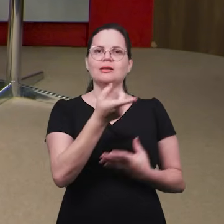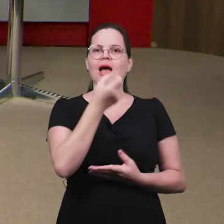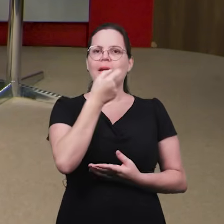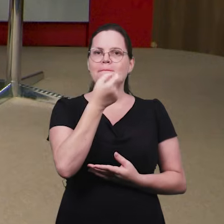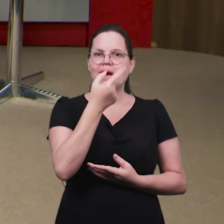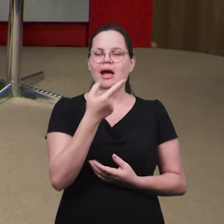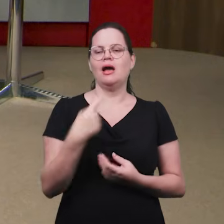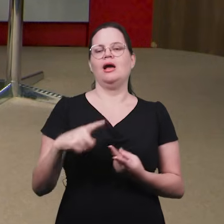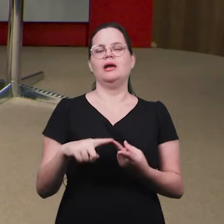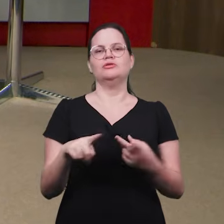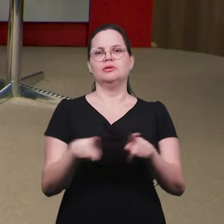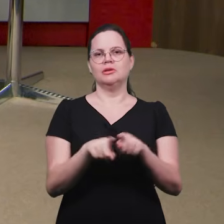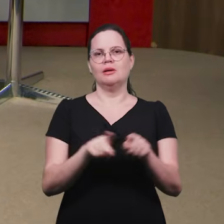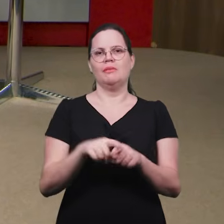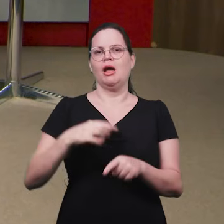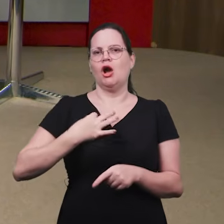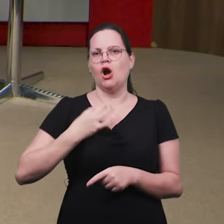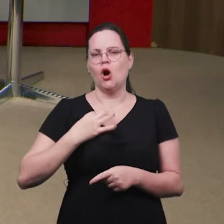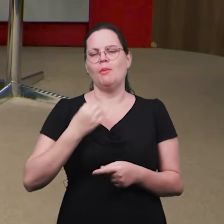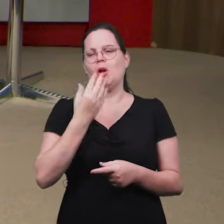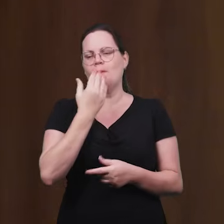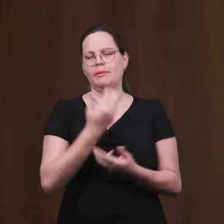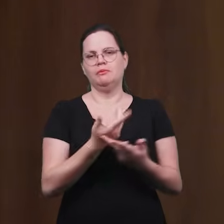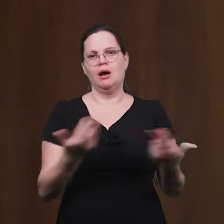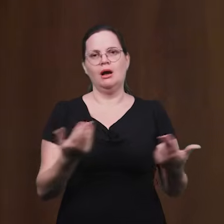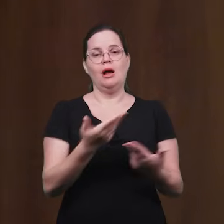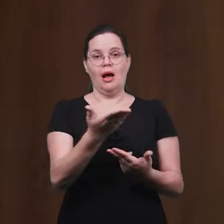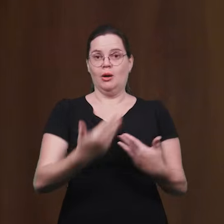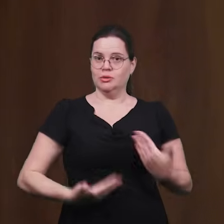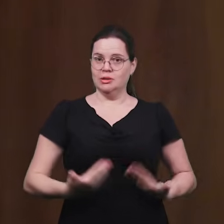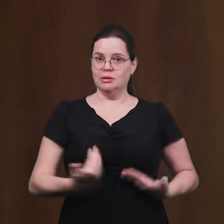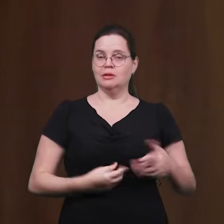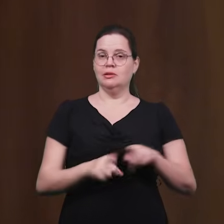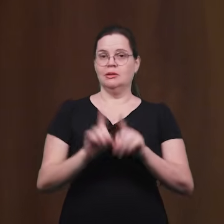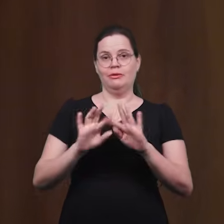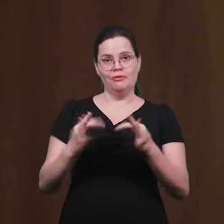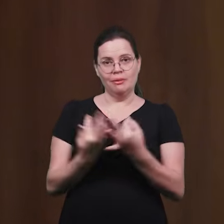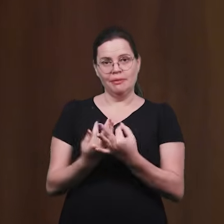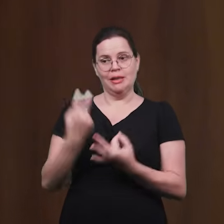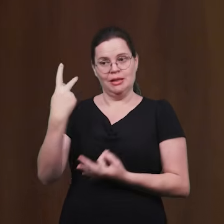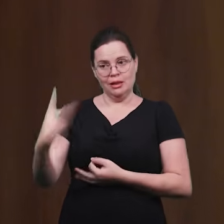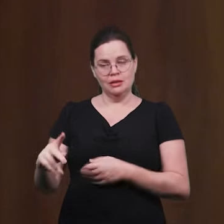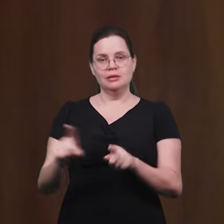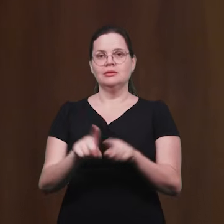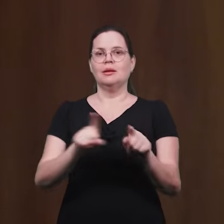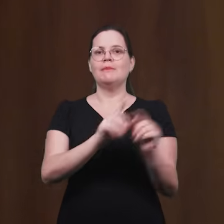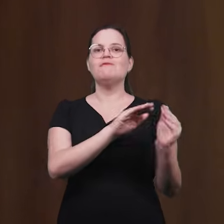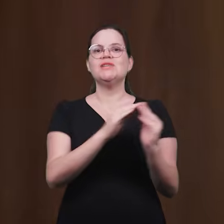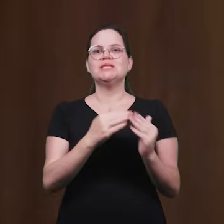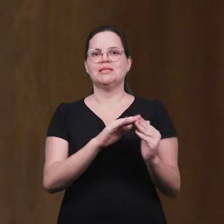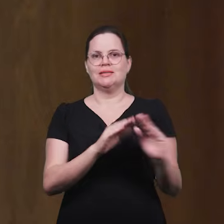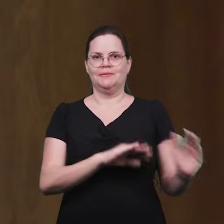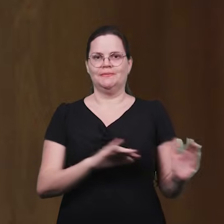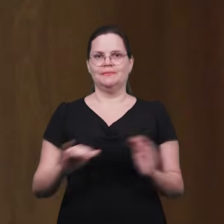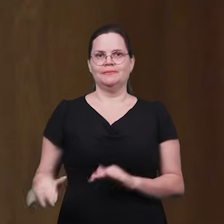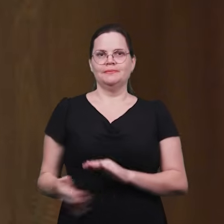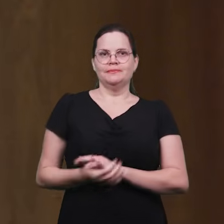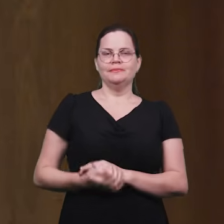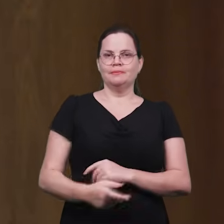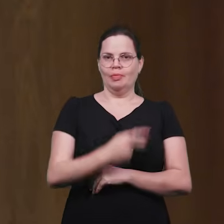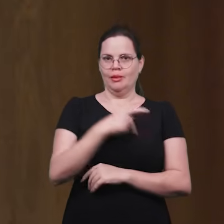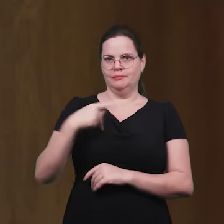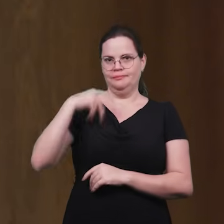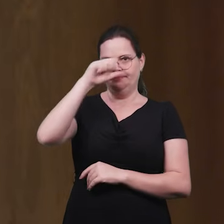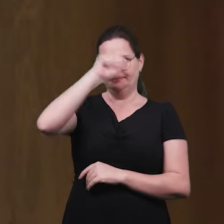levados para dar apoio aos nossos irmãos e aos vizinhos e aos parentes também que estão lá. Pastor Sérgio, o senhor